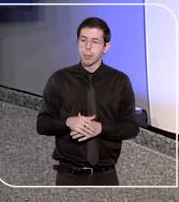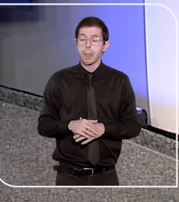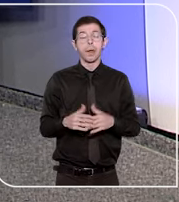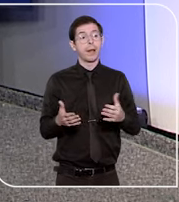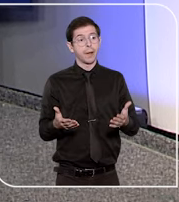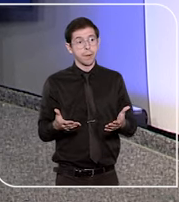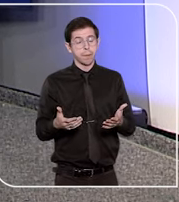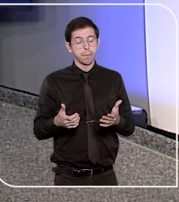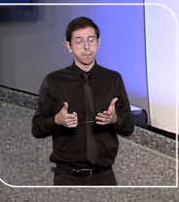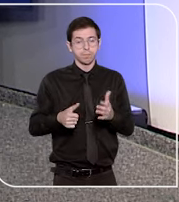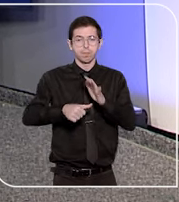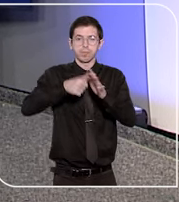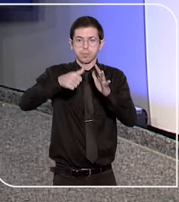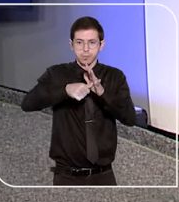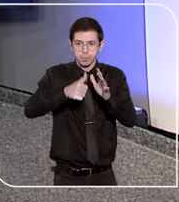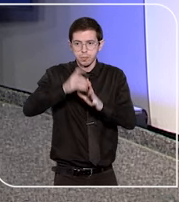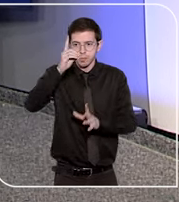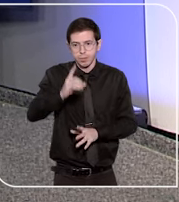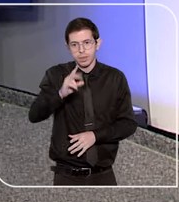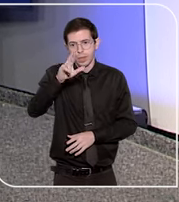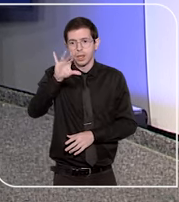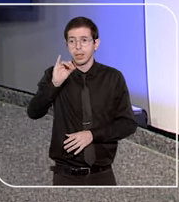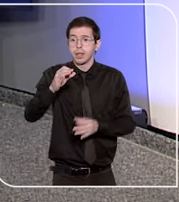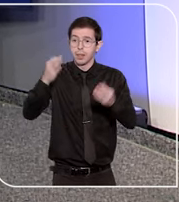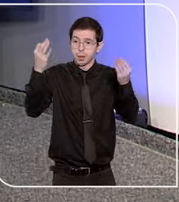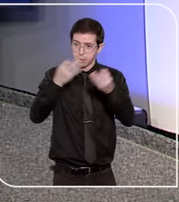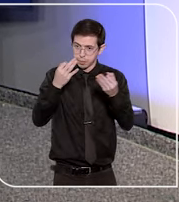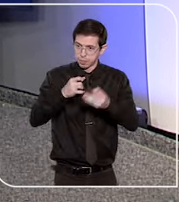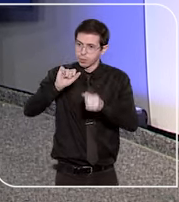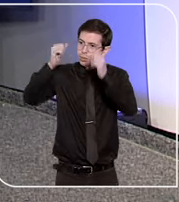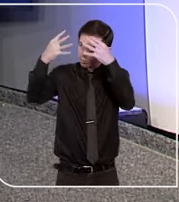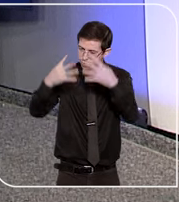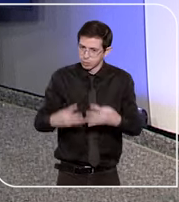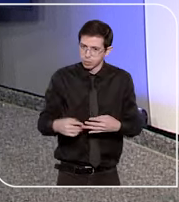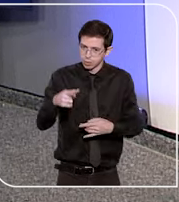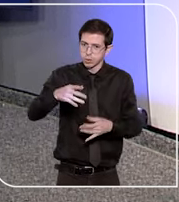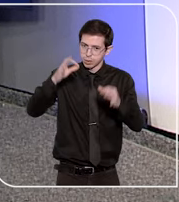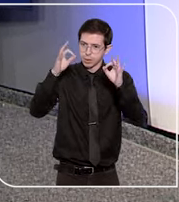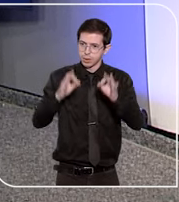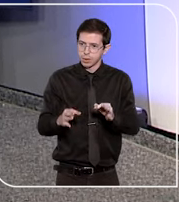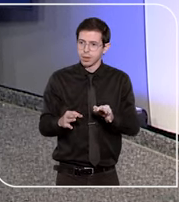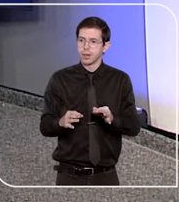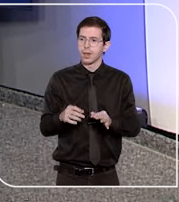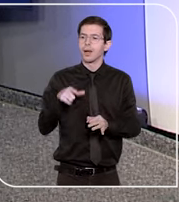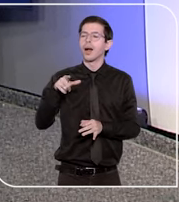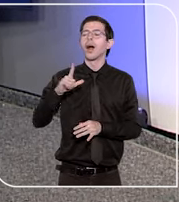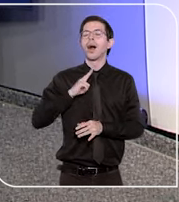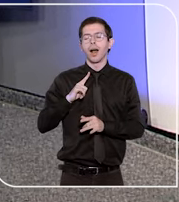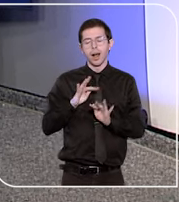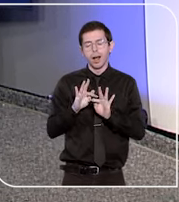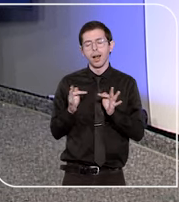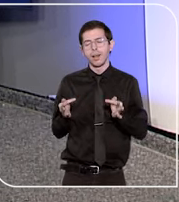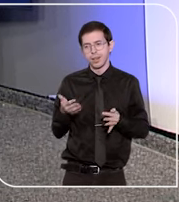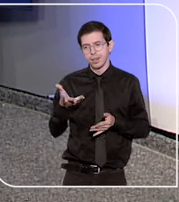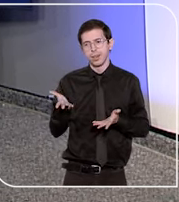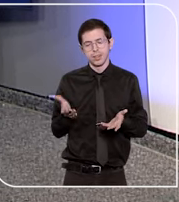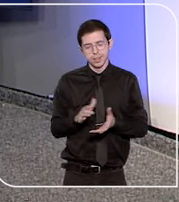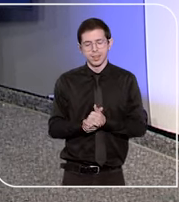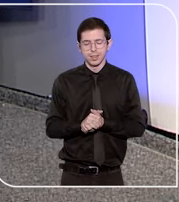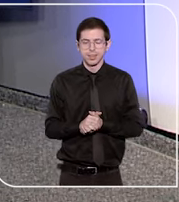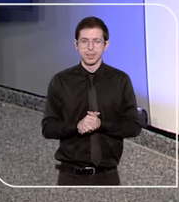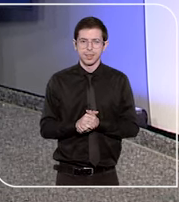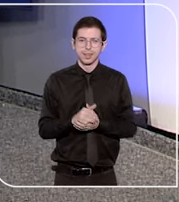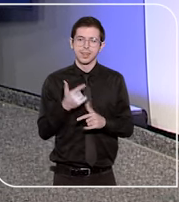Primeiro, doutor Denis, está perfeito na explicação. É isso Ele é mesmo, o modesto, que né? Ele é acontece ali. modesto.